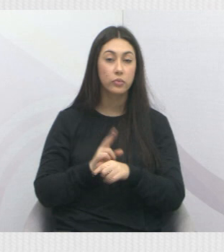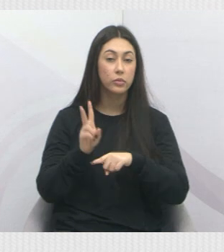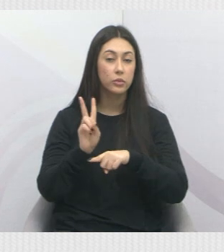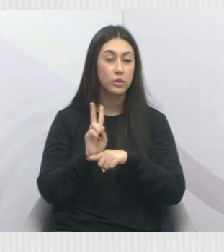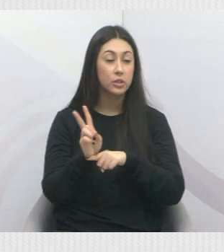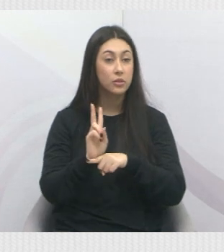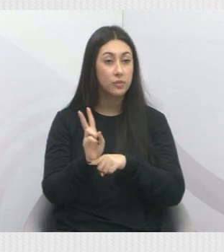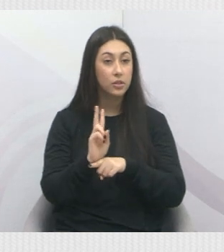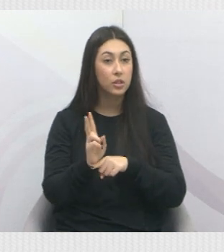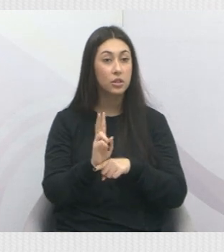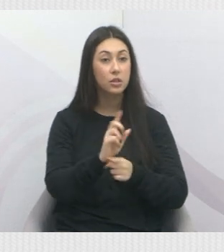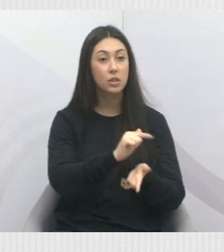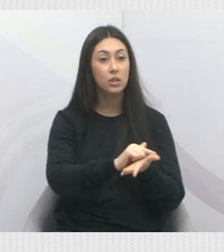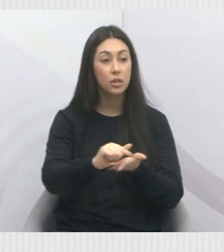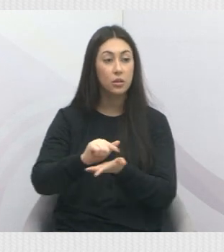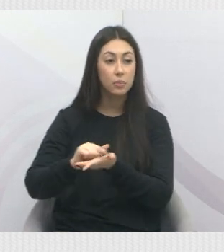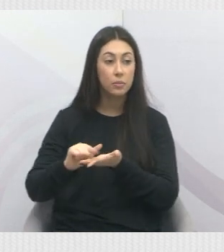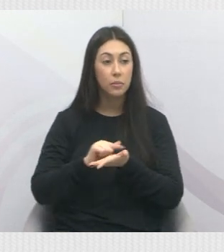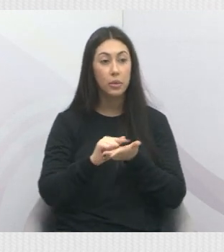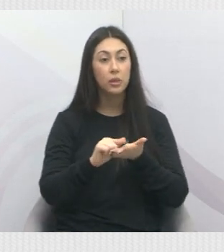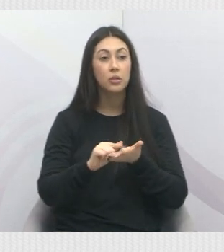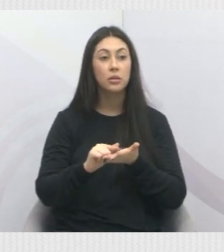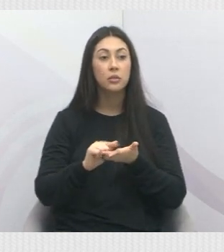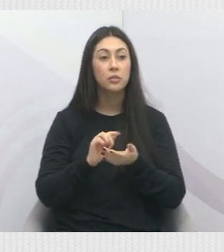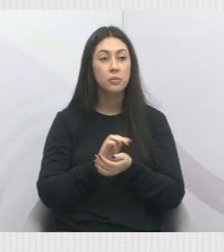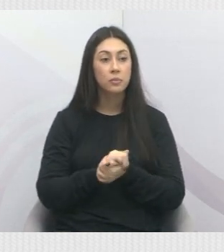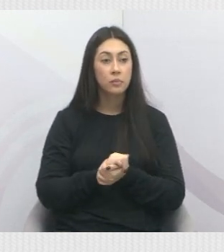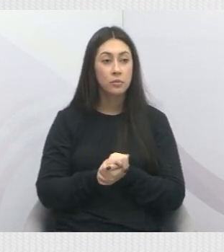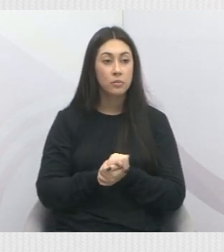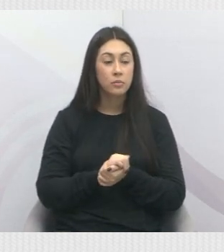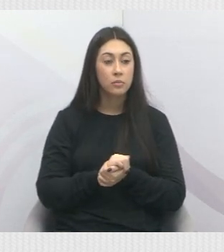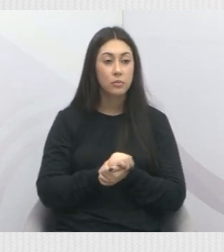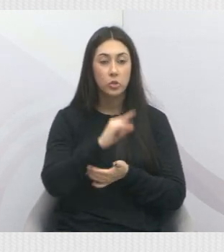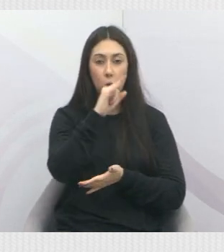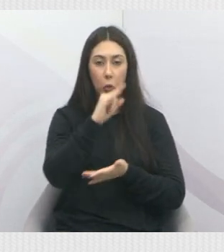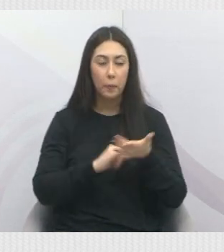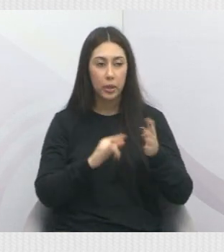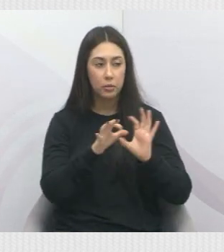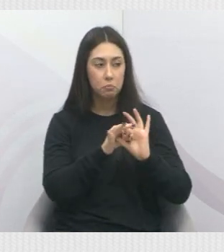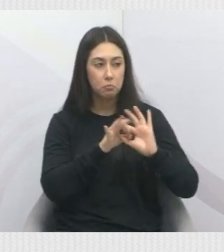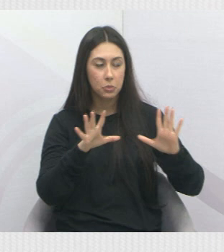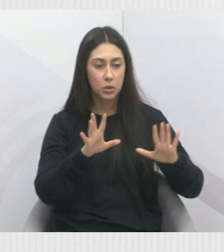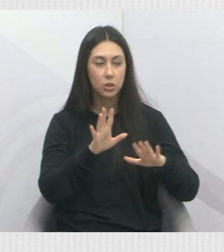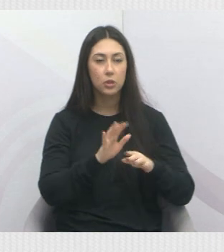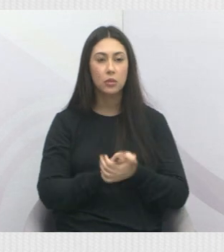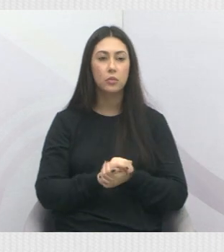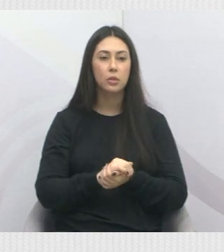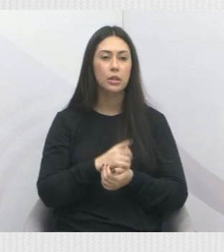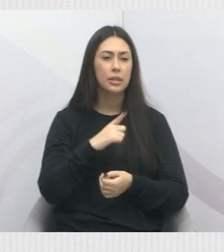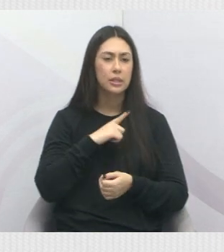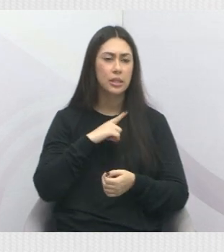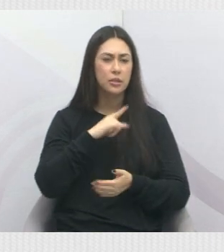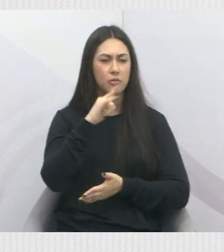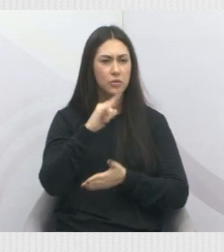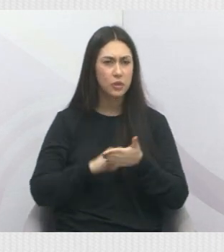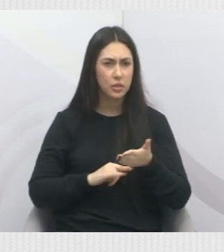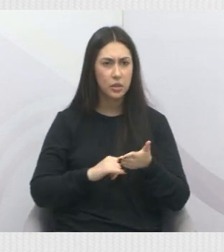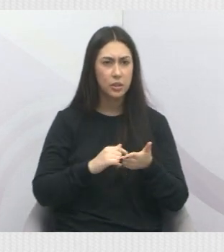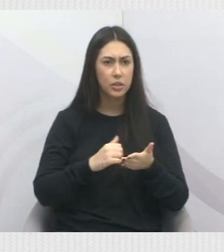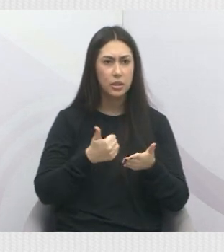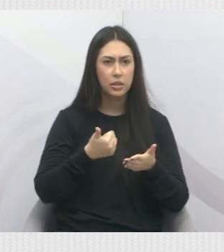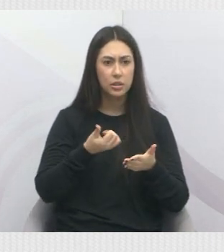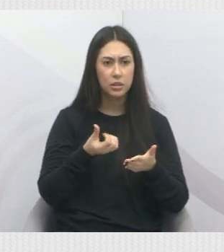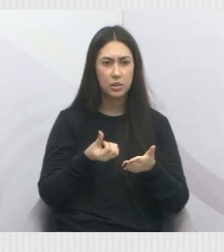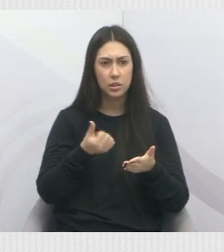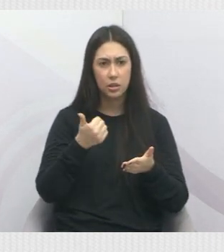Vigilância, ainda na vigilância sanitária, licenças de funcionamento foram emitidos 161 no primeiro